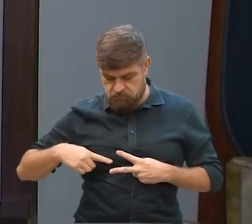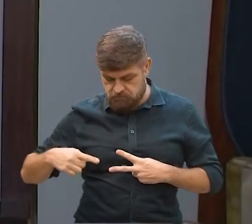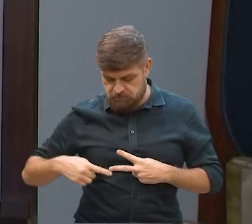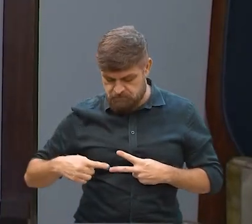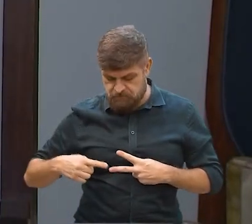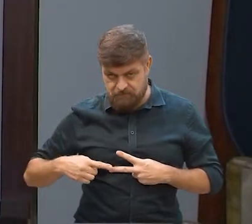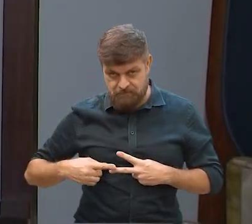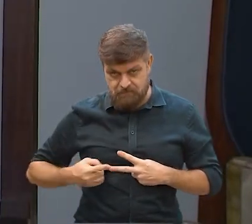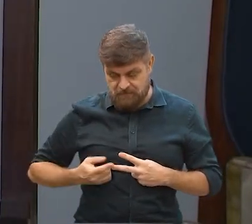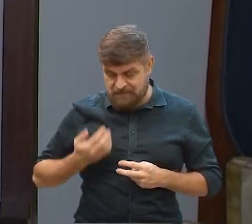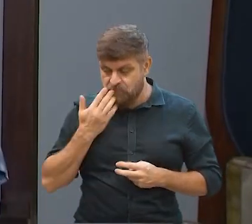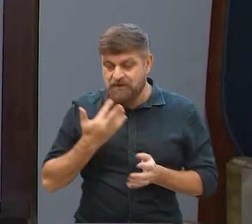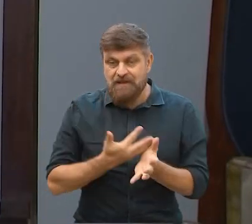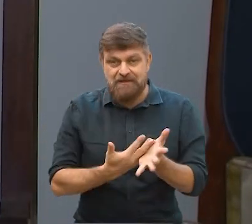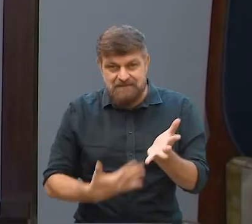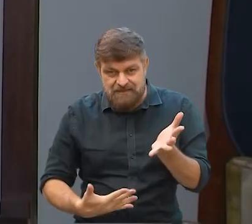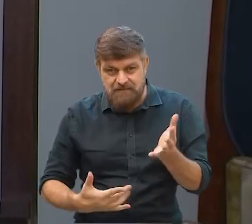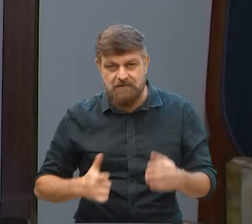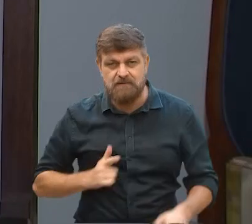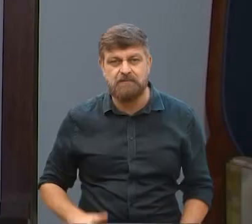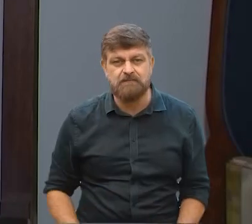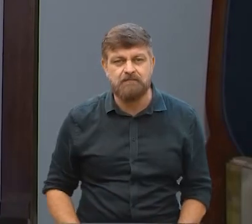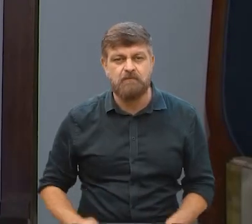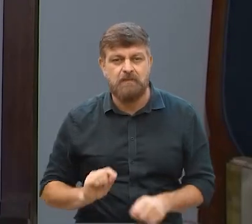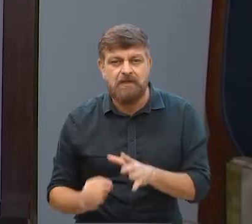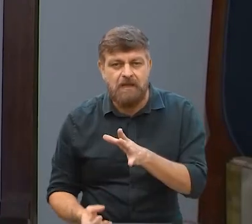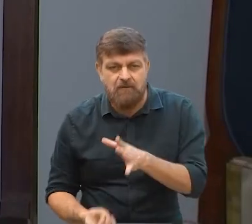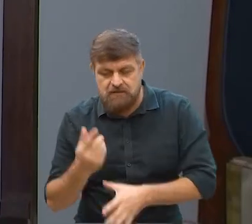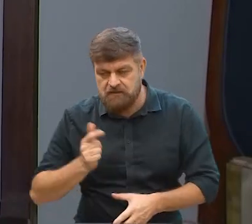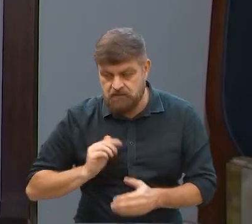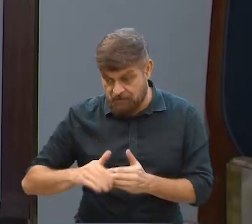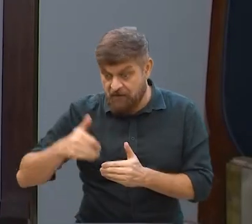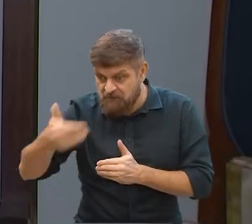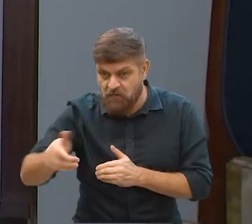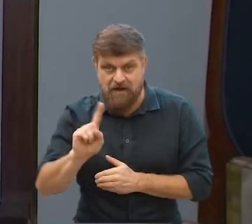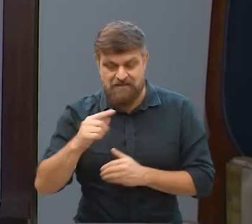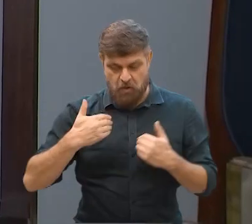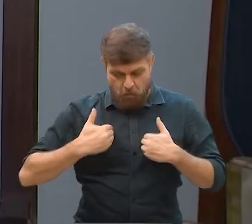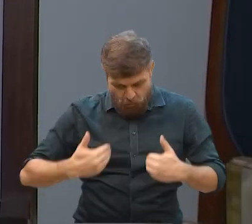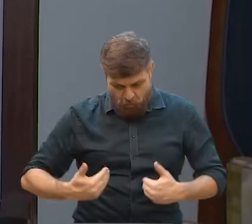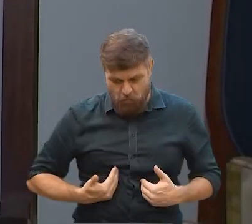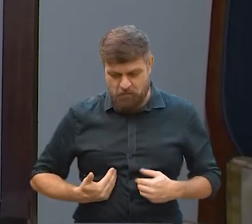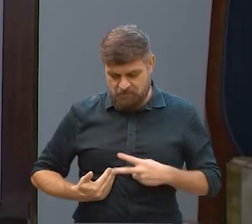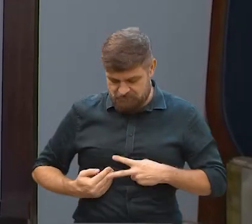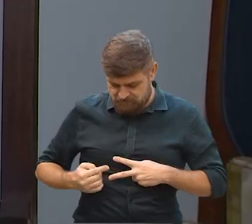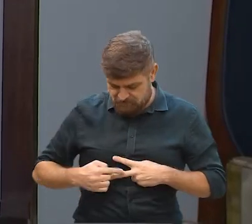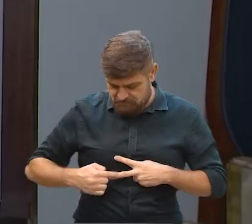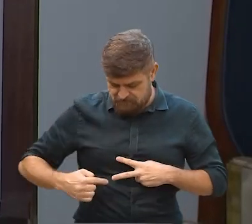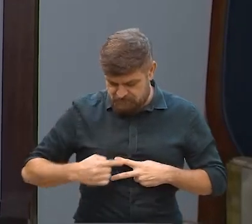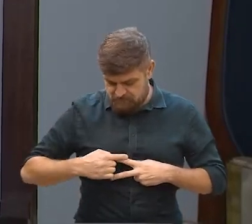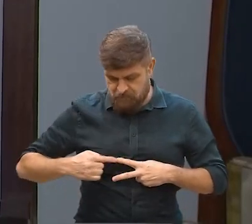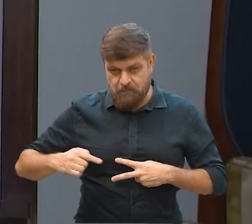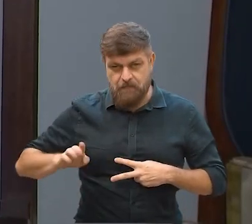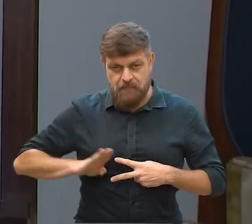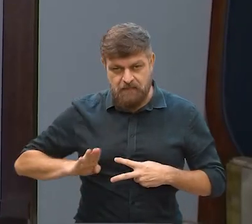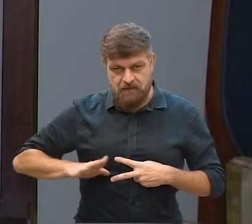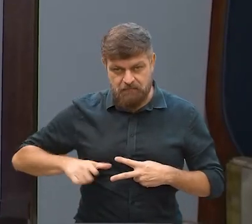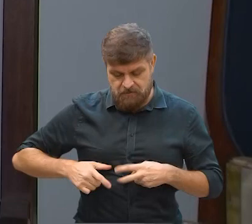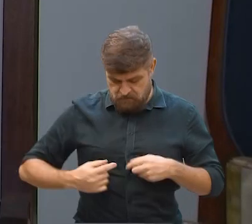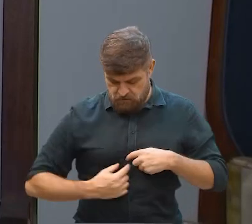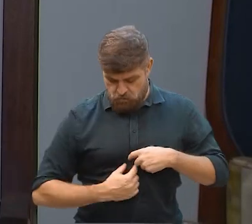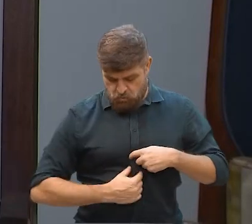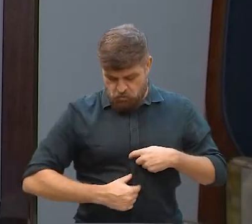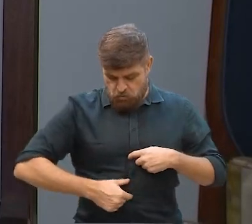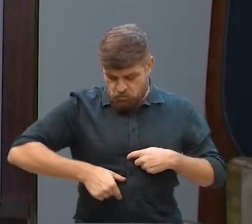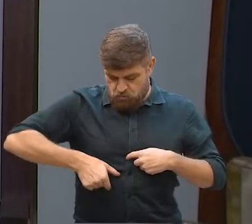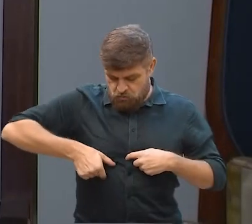interna, porque ela vai para o sangue. E a externa? Externa parece que é fora do organismo. Não, externa em relação aos vasos. Vai para a luz do duodeno, como